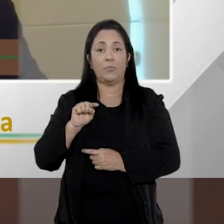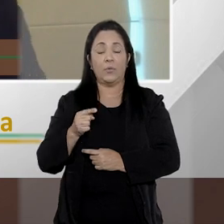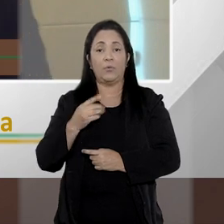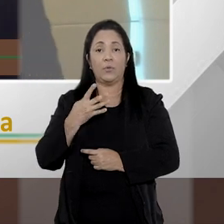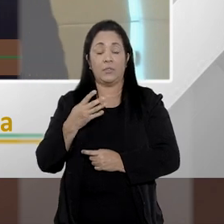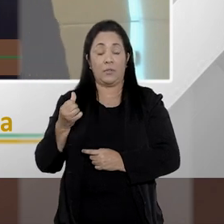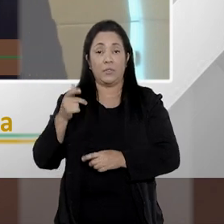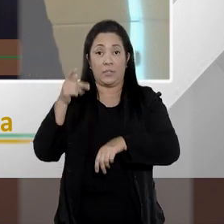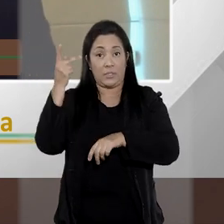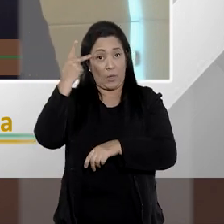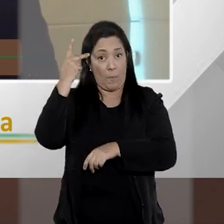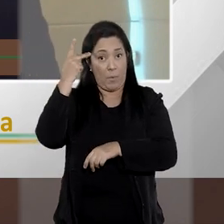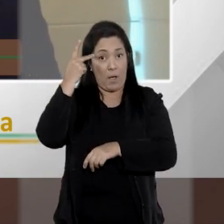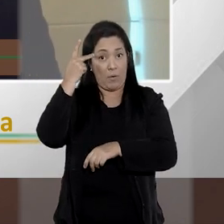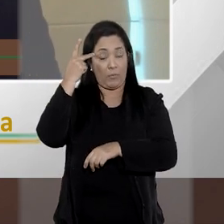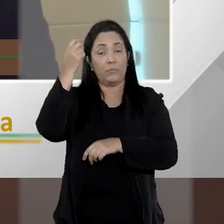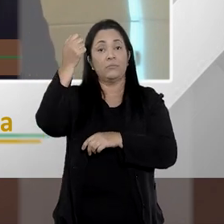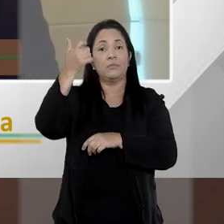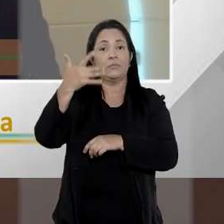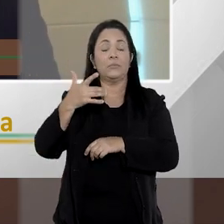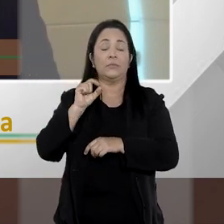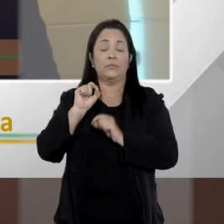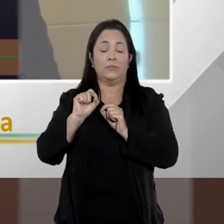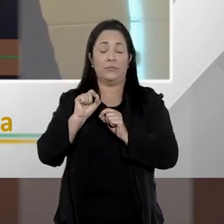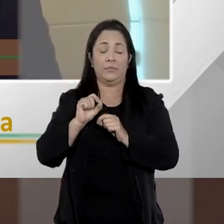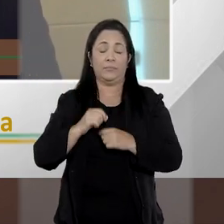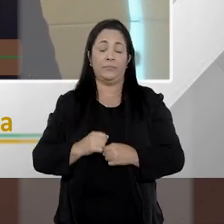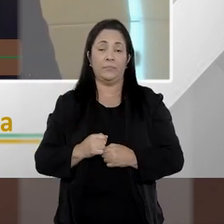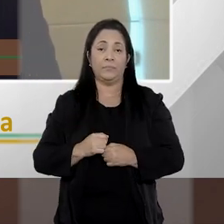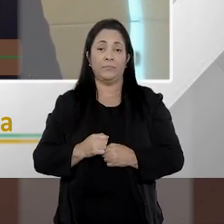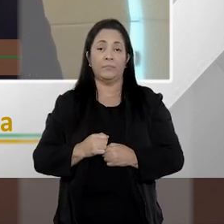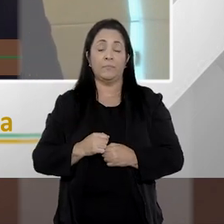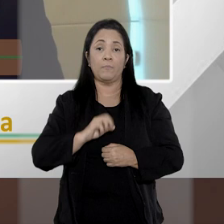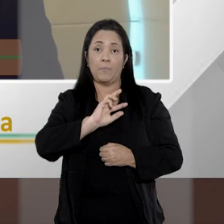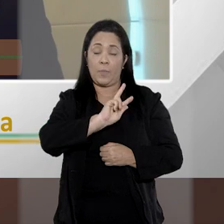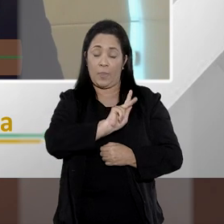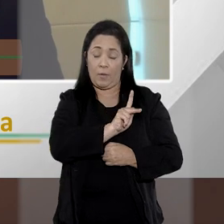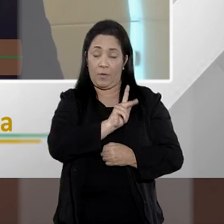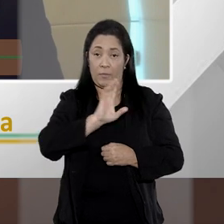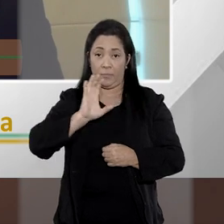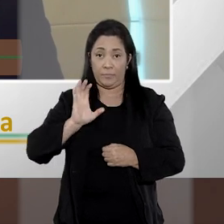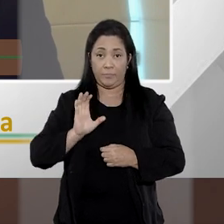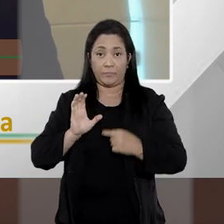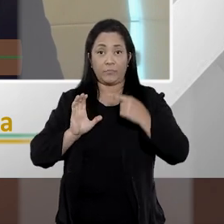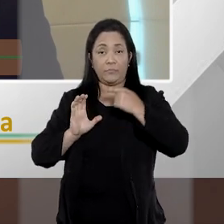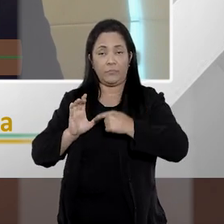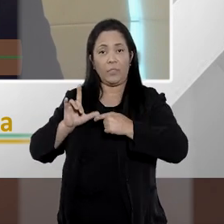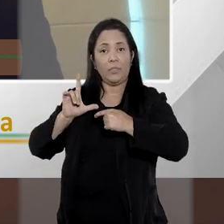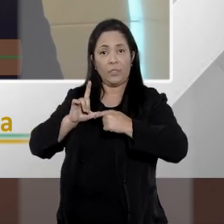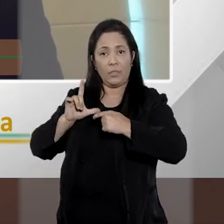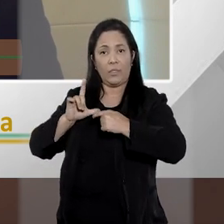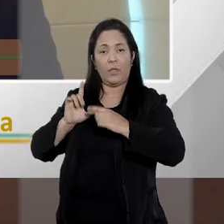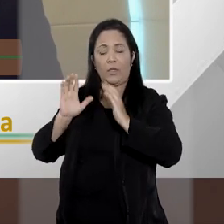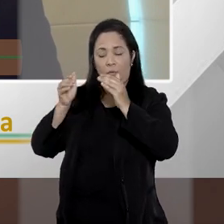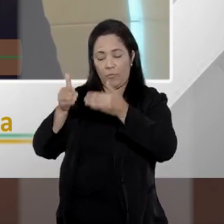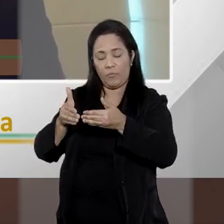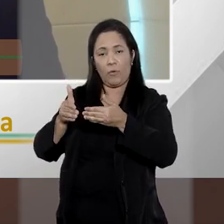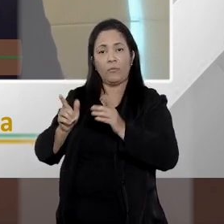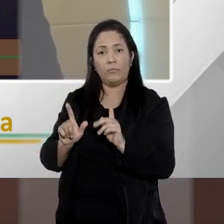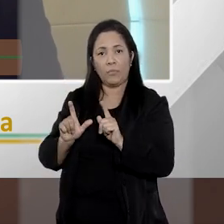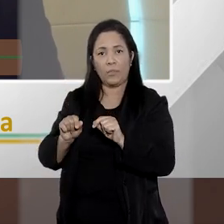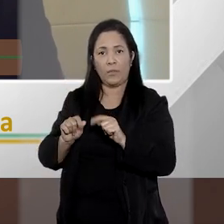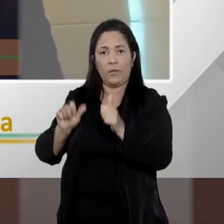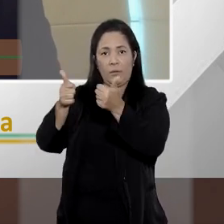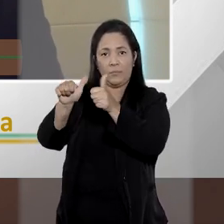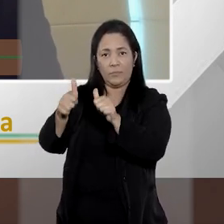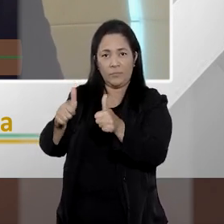544.368 de São Paulo. E você tem uma ideia, basicamente, de analisar o fator tempo-espaço, né, e